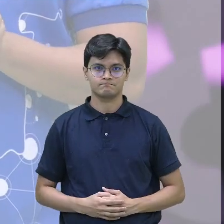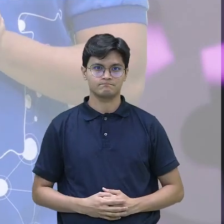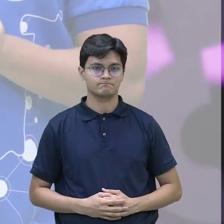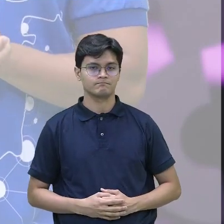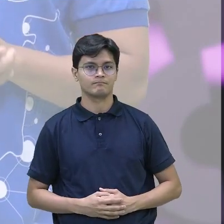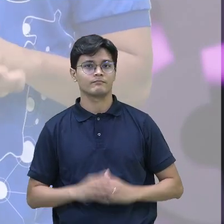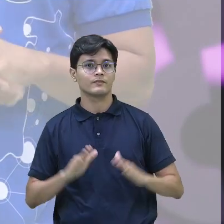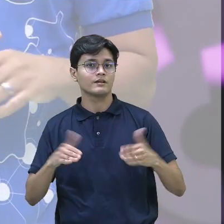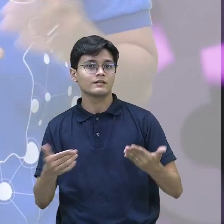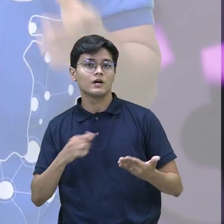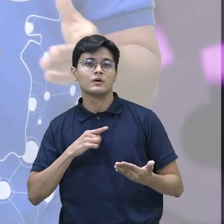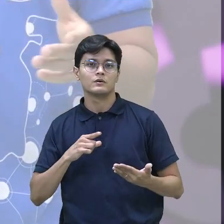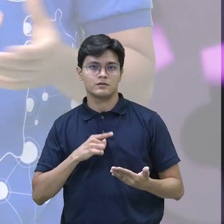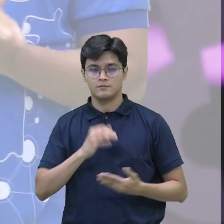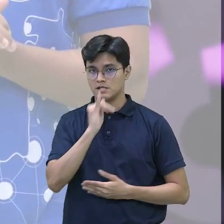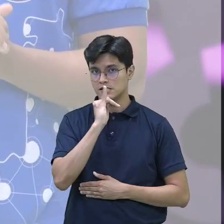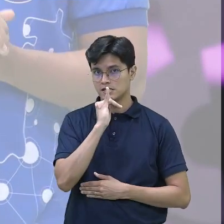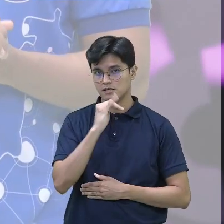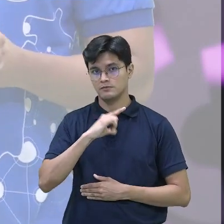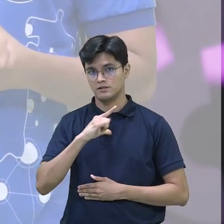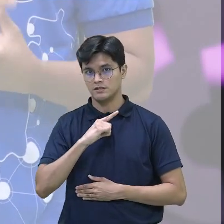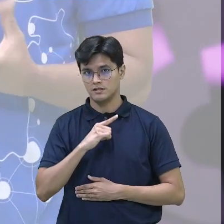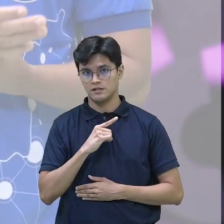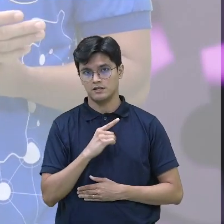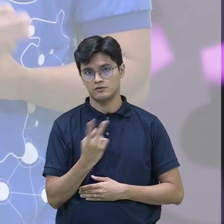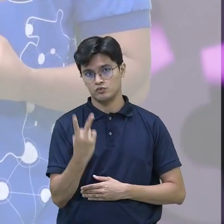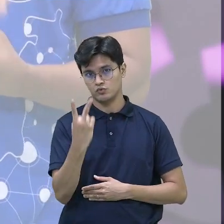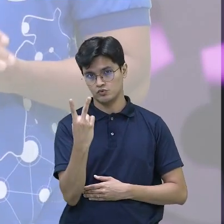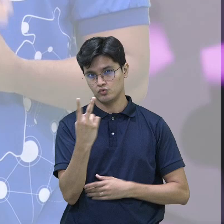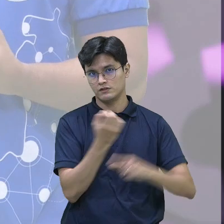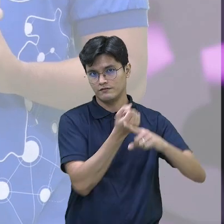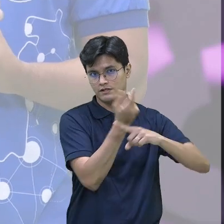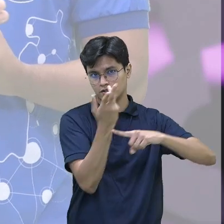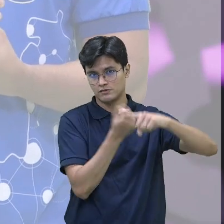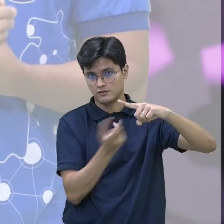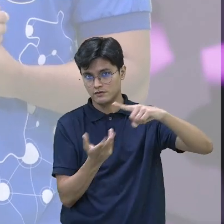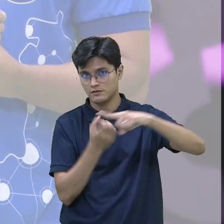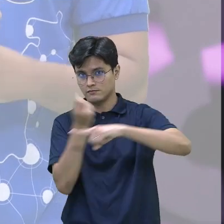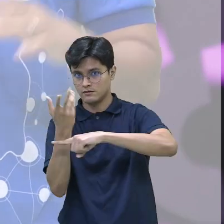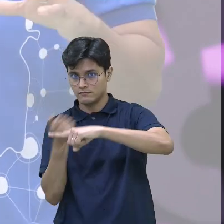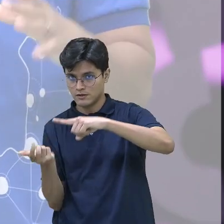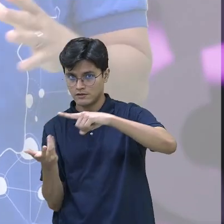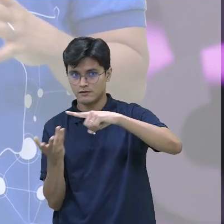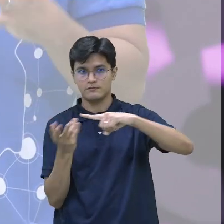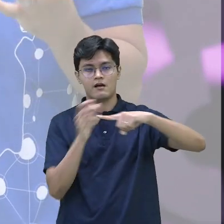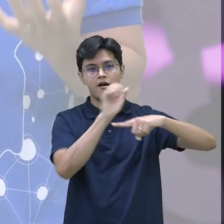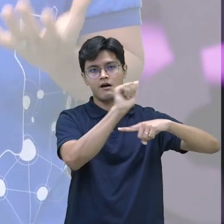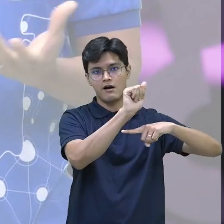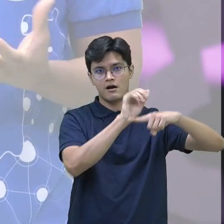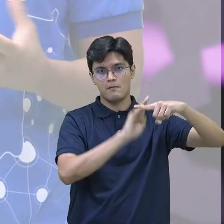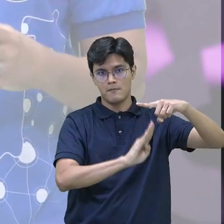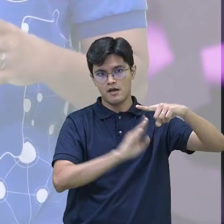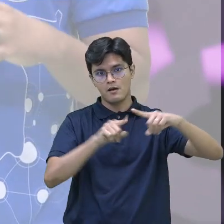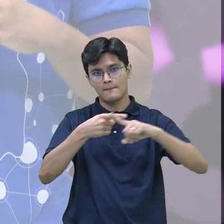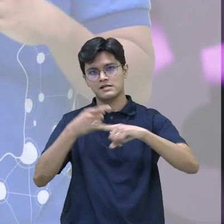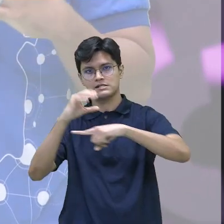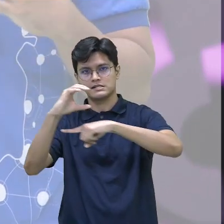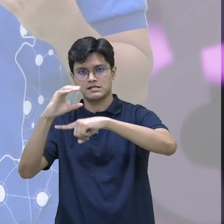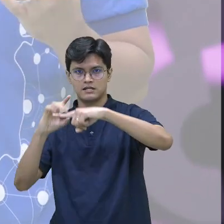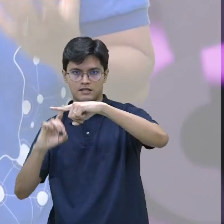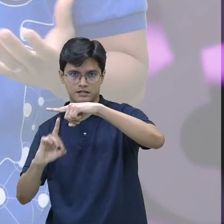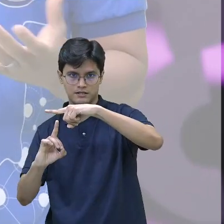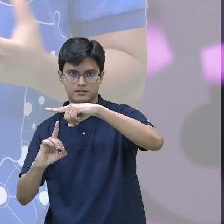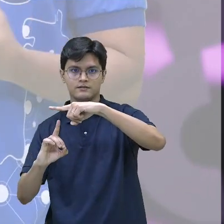aqui duas frações. A sobre B mais C sobre B. Toda vez que eu usar a letra, significa